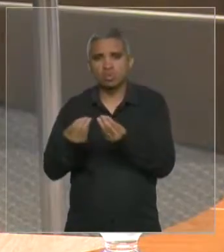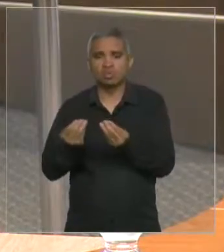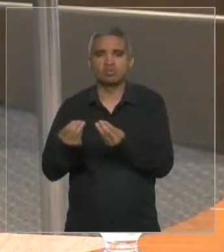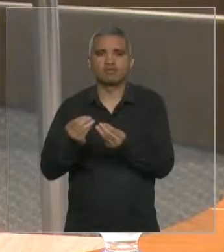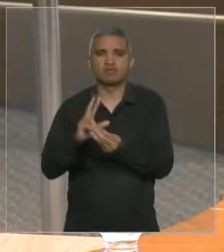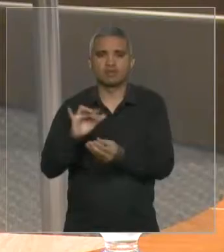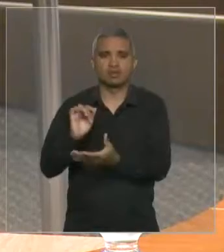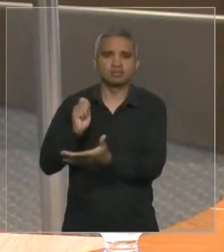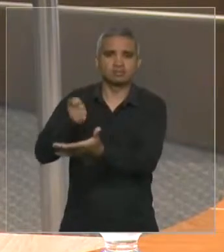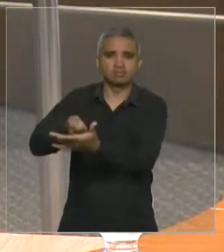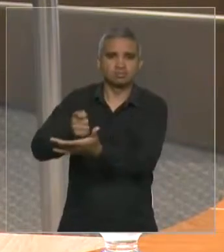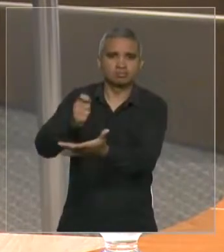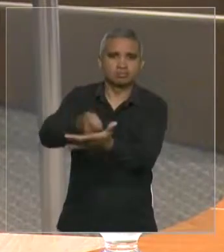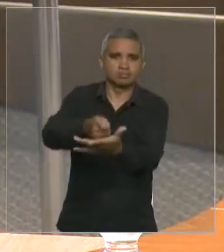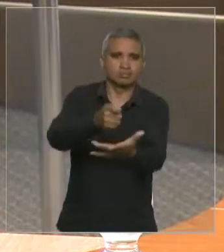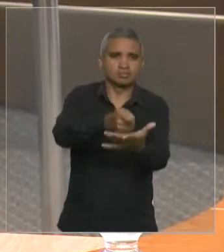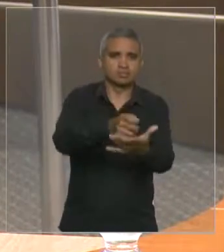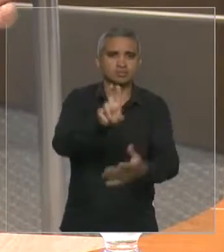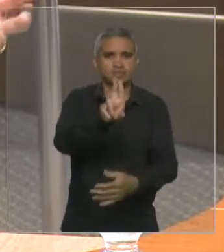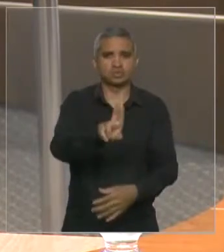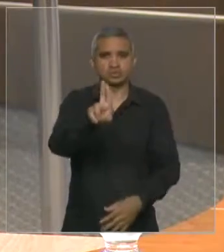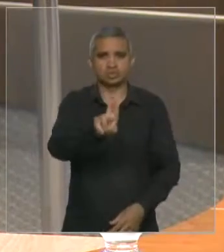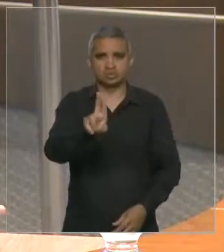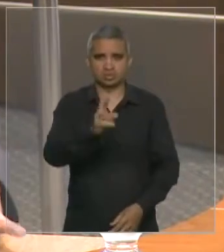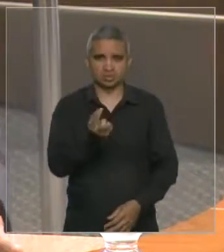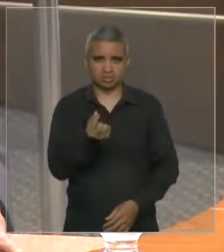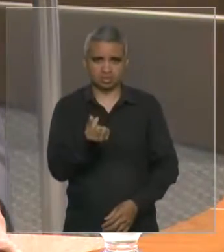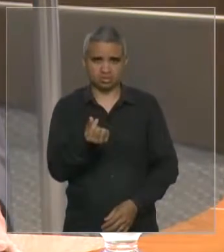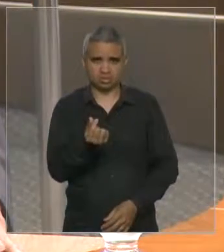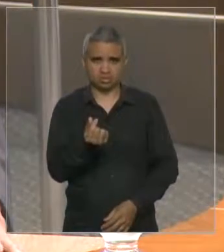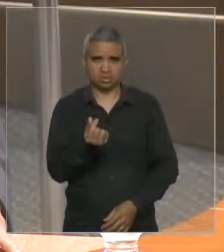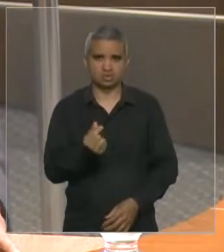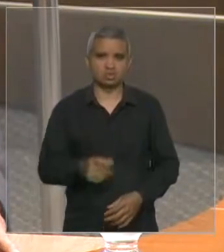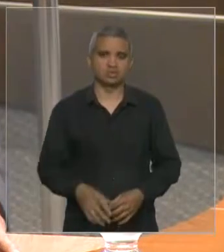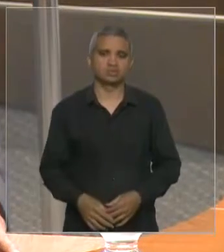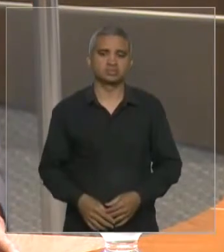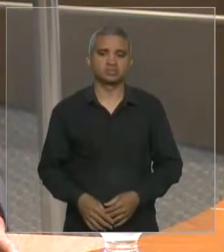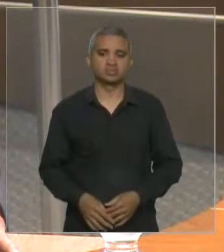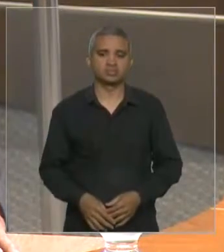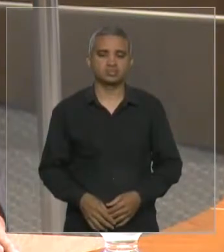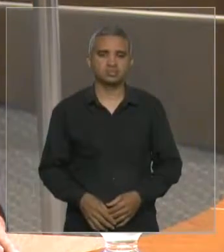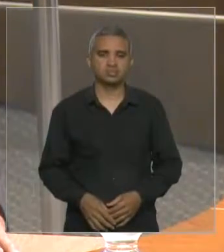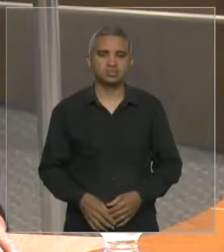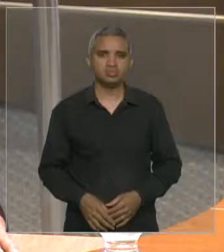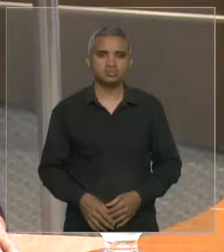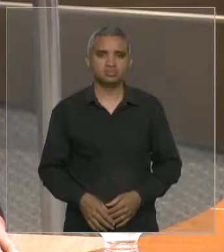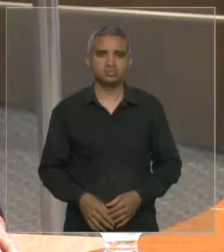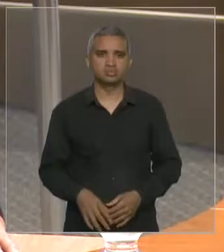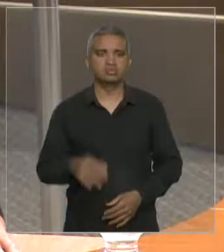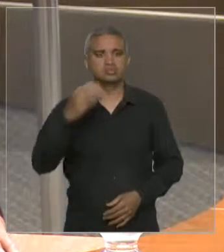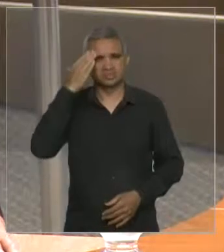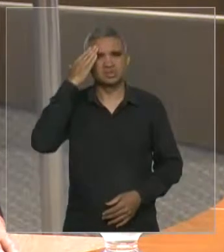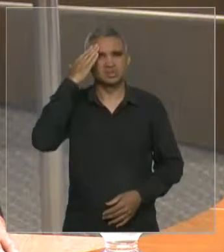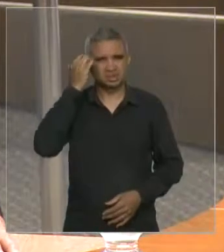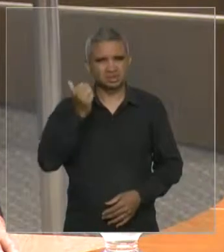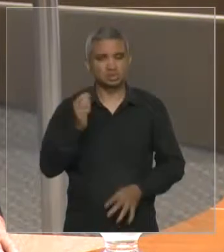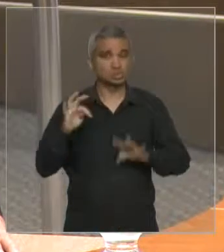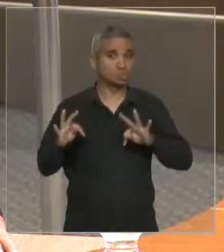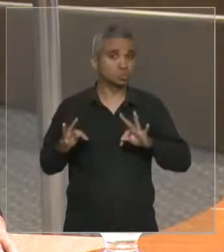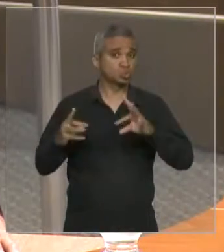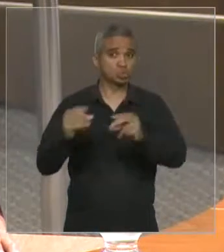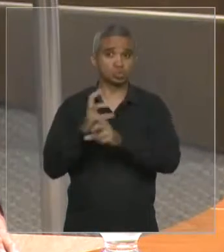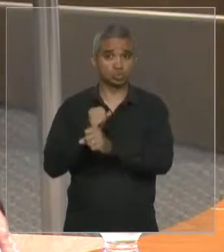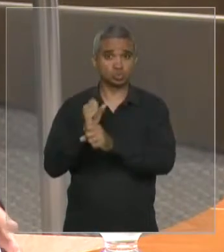uma parte desse orçamento que ele é discutido com a sociedade. Mas é um grande passo, porque